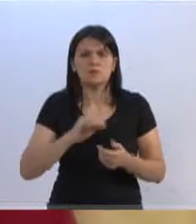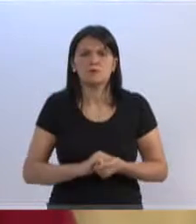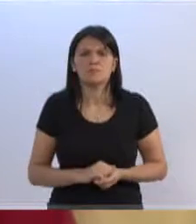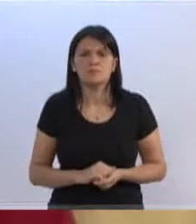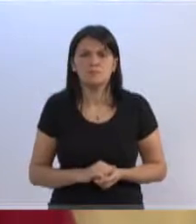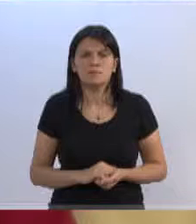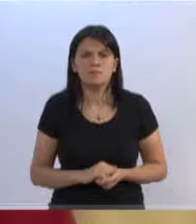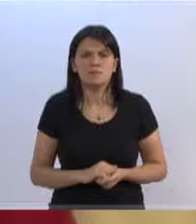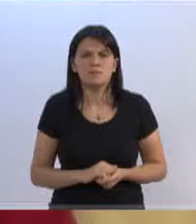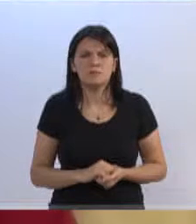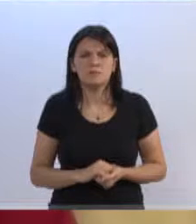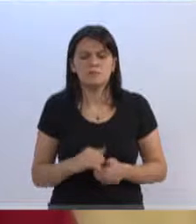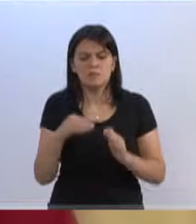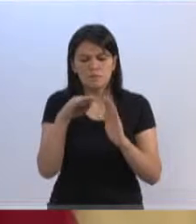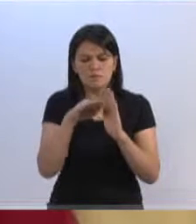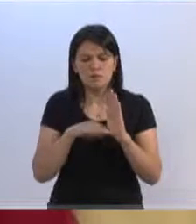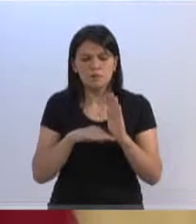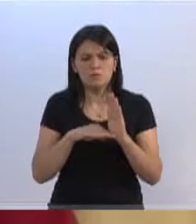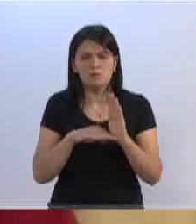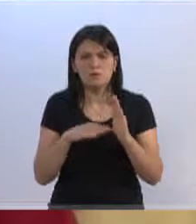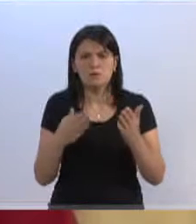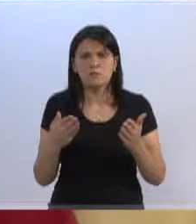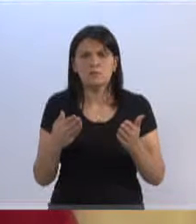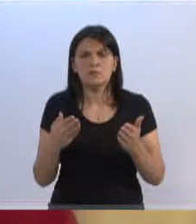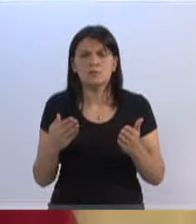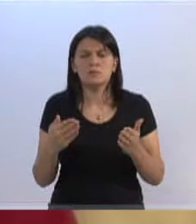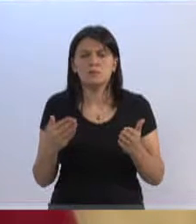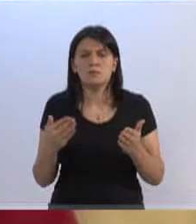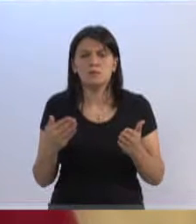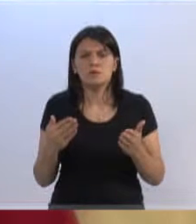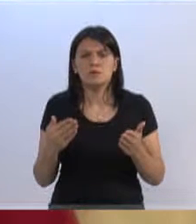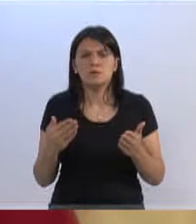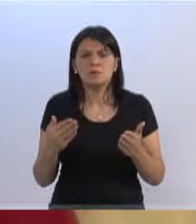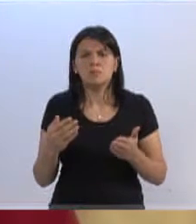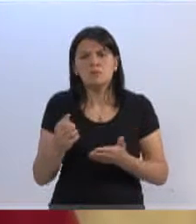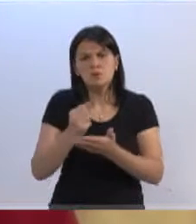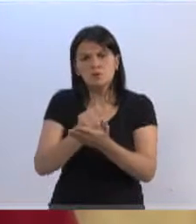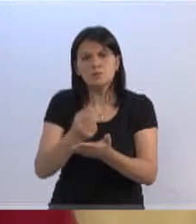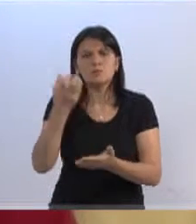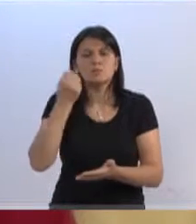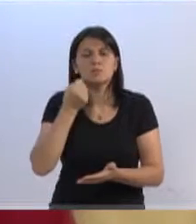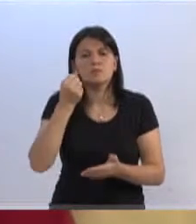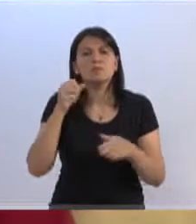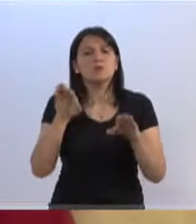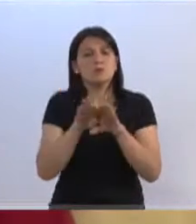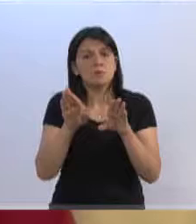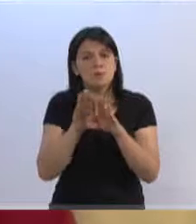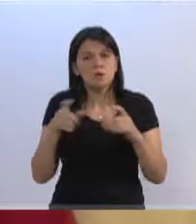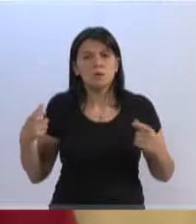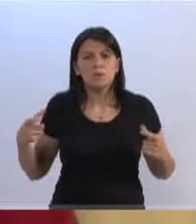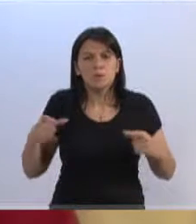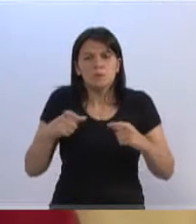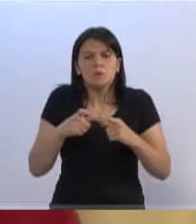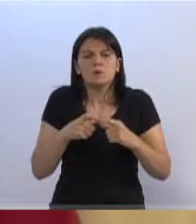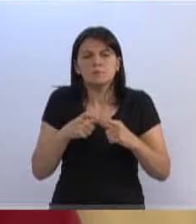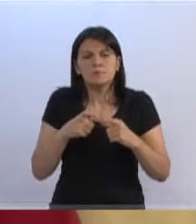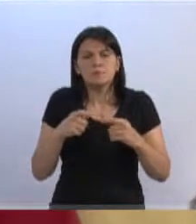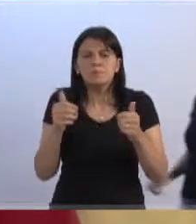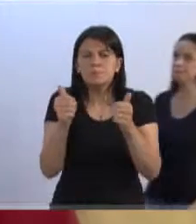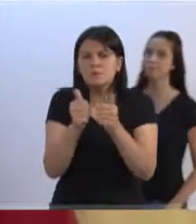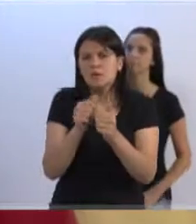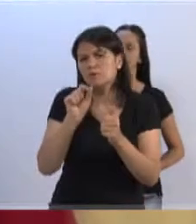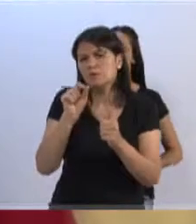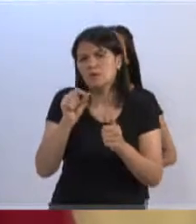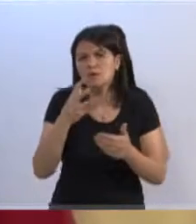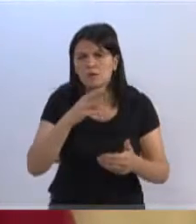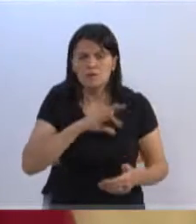sobre as menores faixas salariais até o teto da contribuição previdenciária também será reduzida. Perto de quem